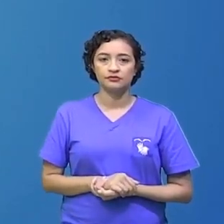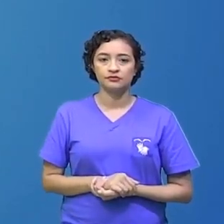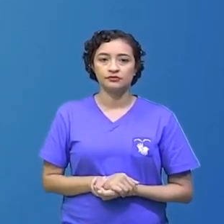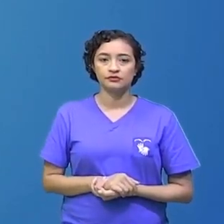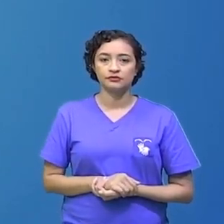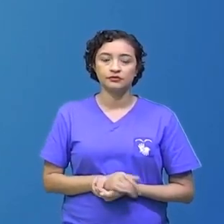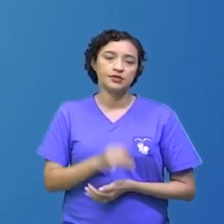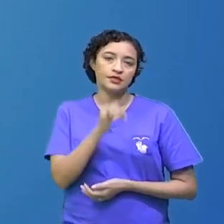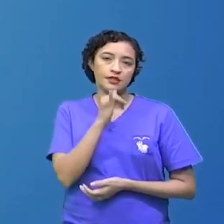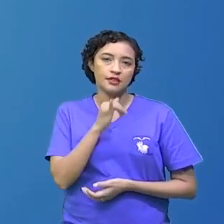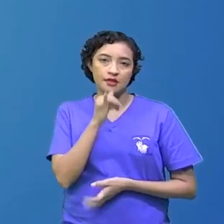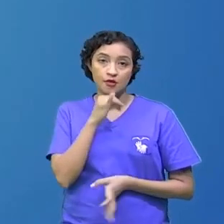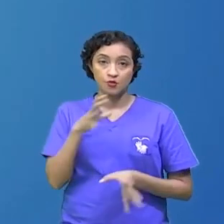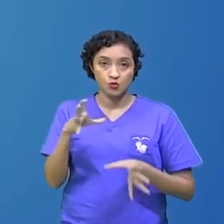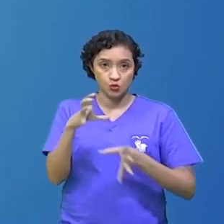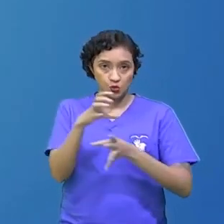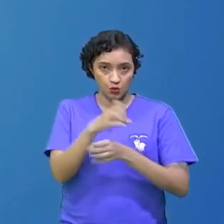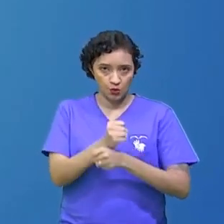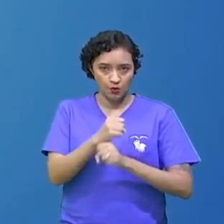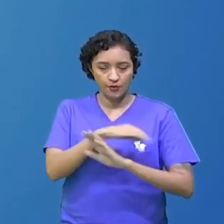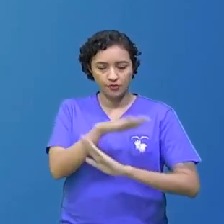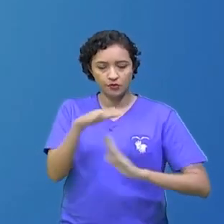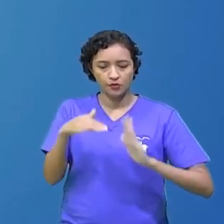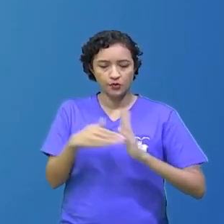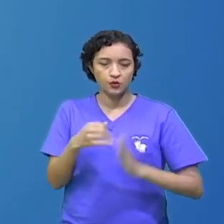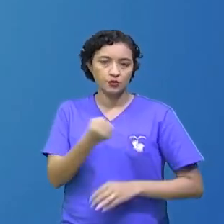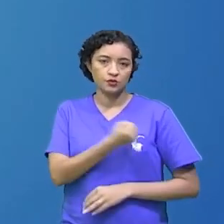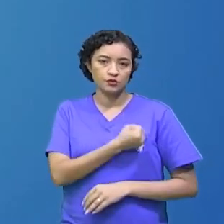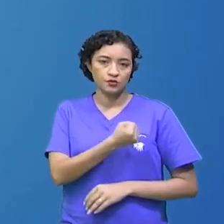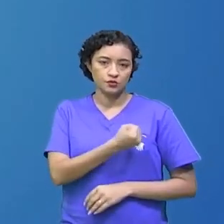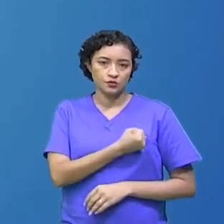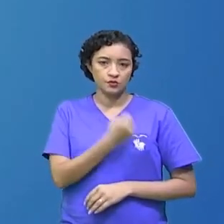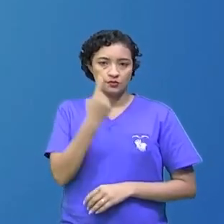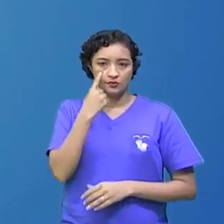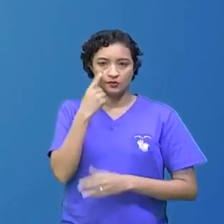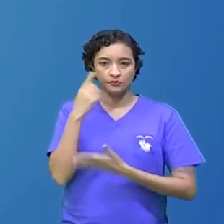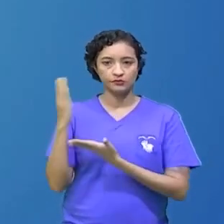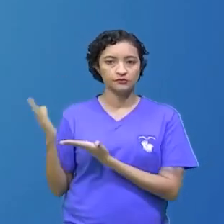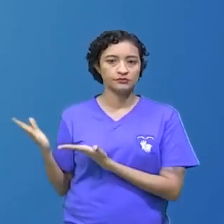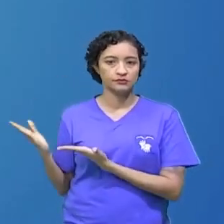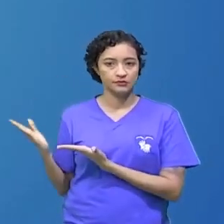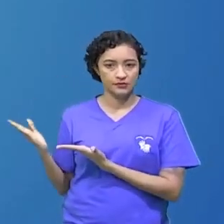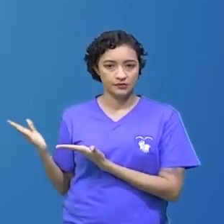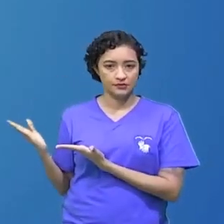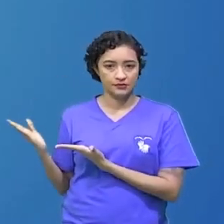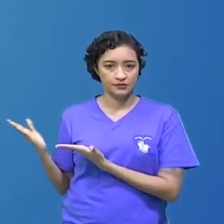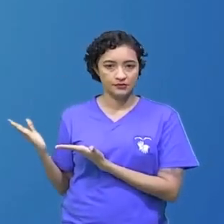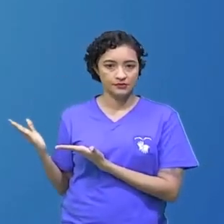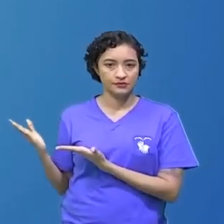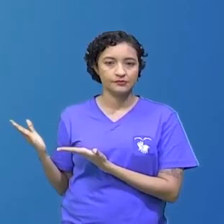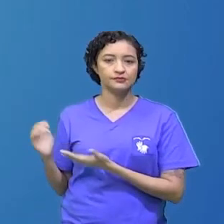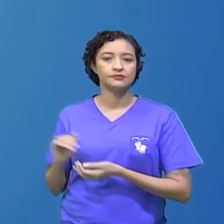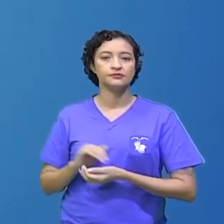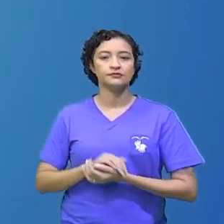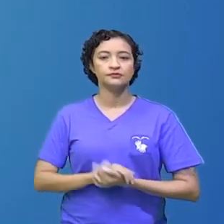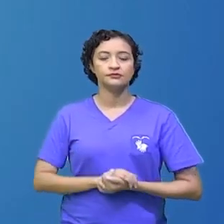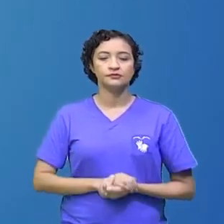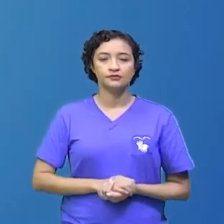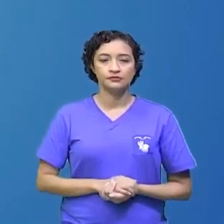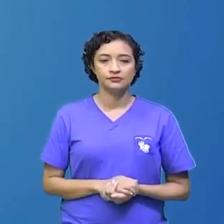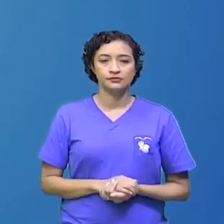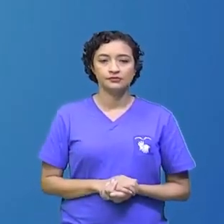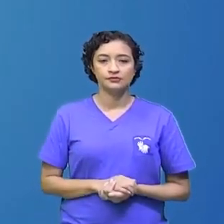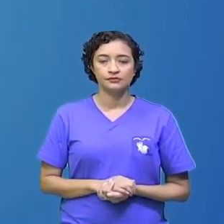Vamos somar todos os lados. 4 mais 6, mais 4, mais 6, igual